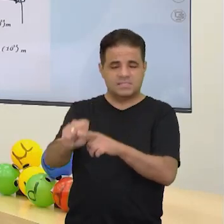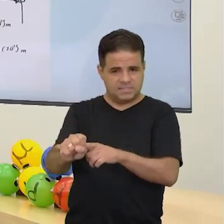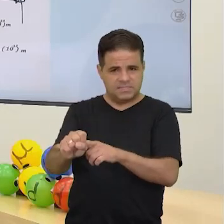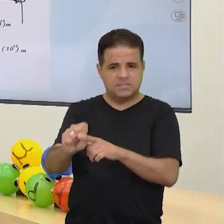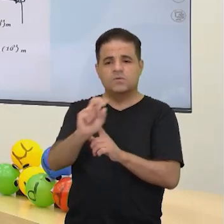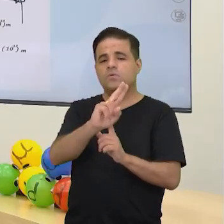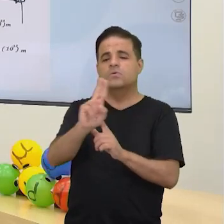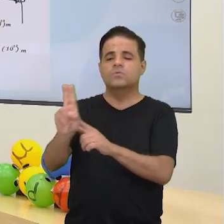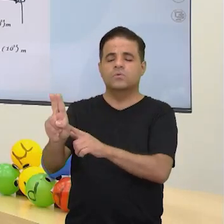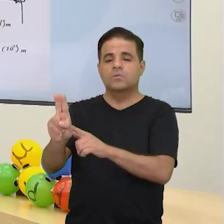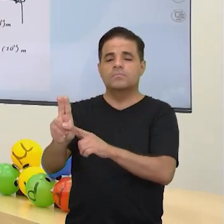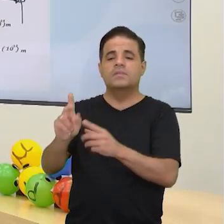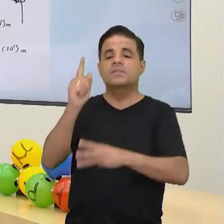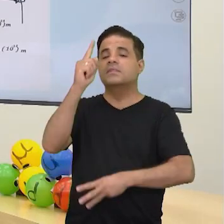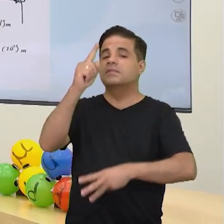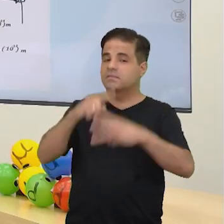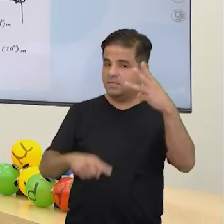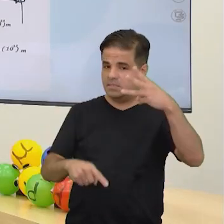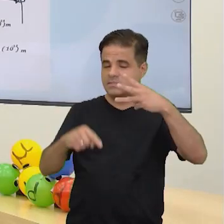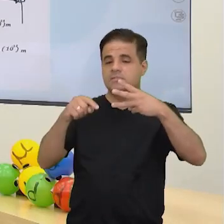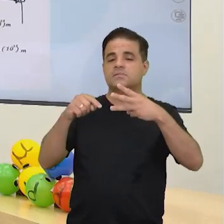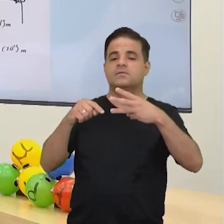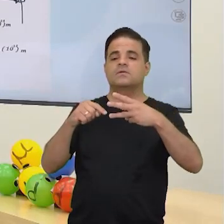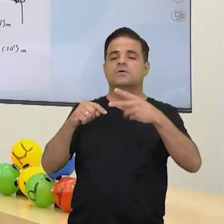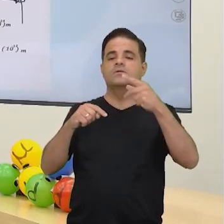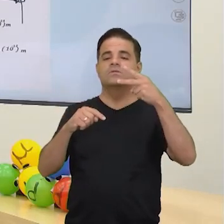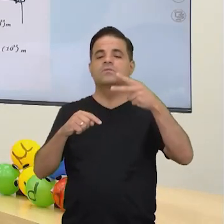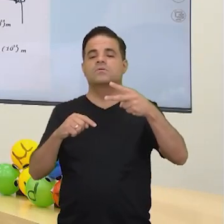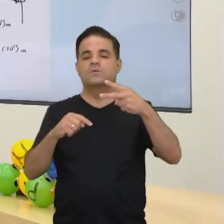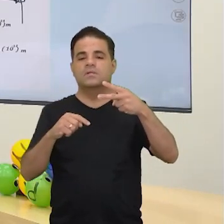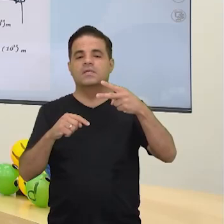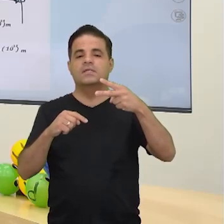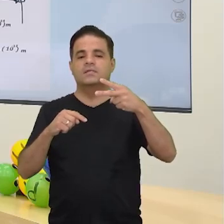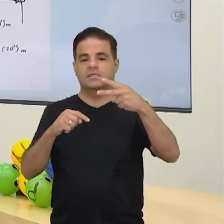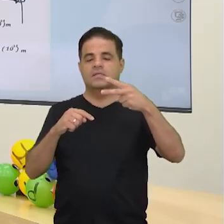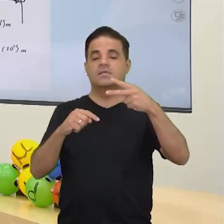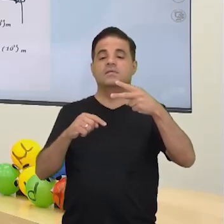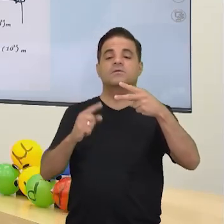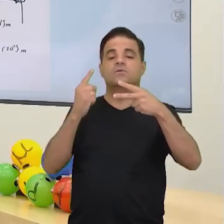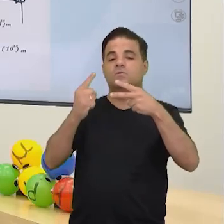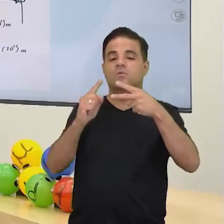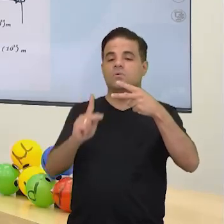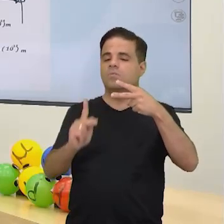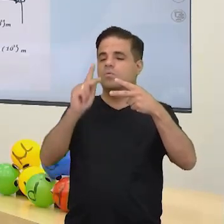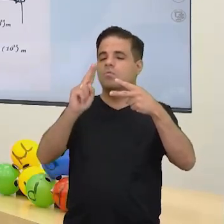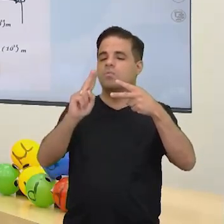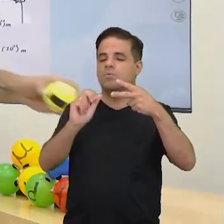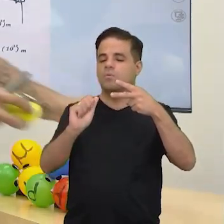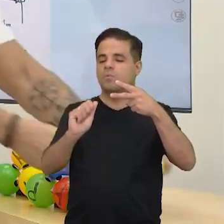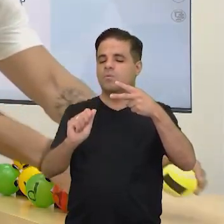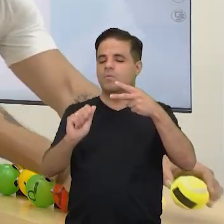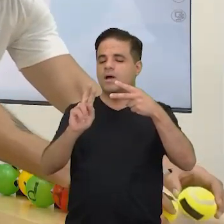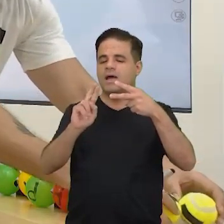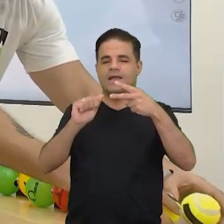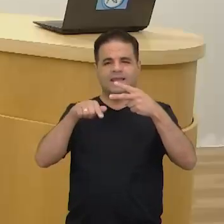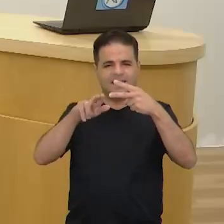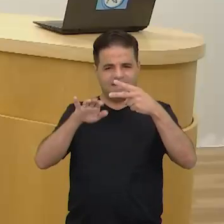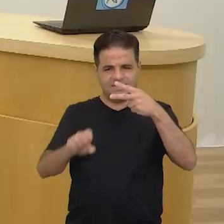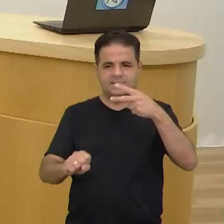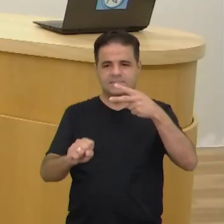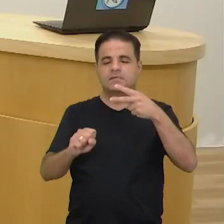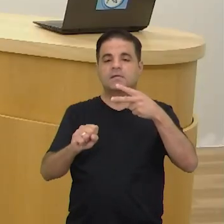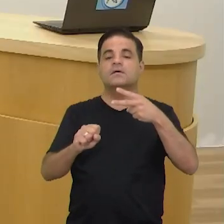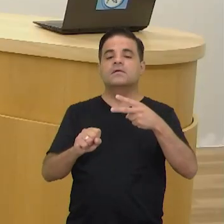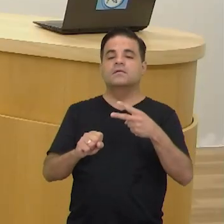quê? De 3 quarks. 2 quark up e 1 quark down. Então, eu fiz uma simulação para vocês aqui,